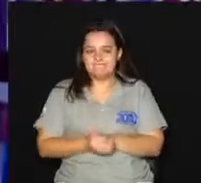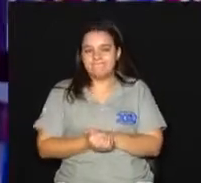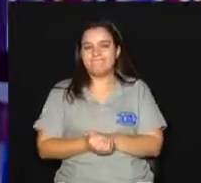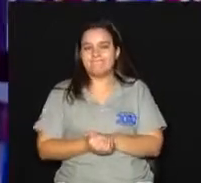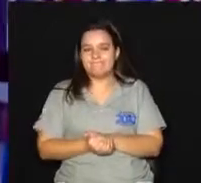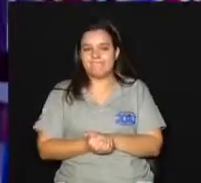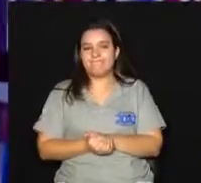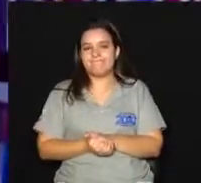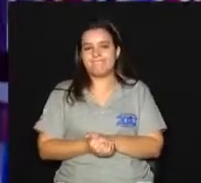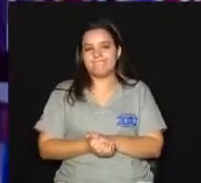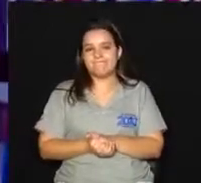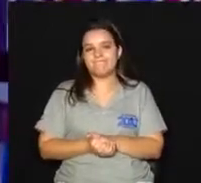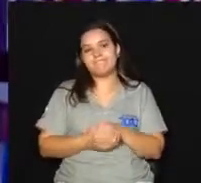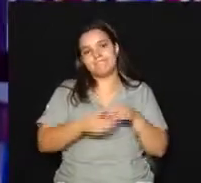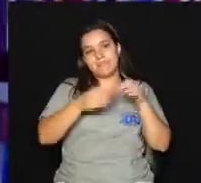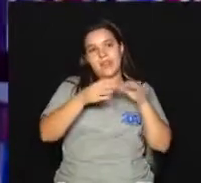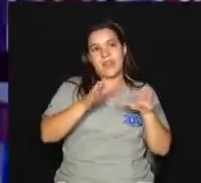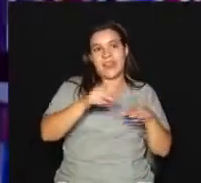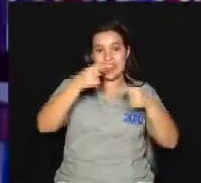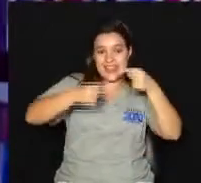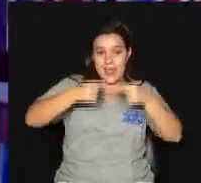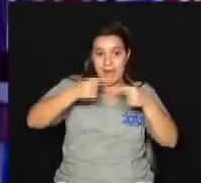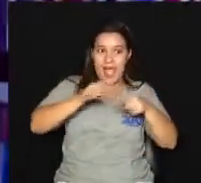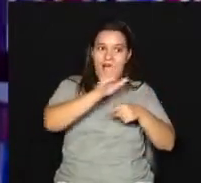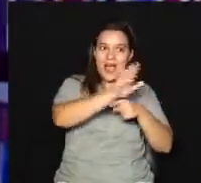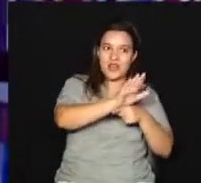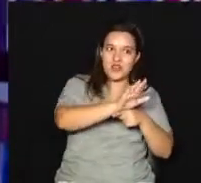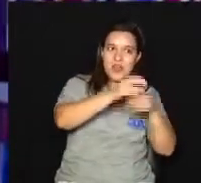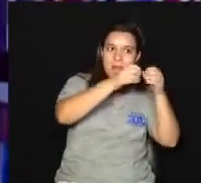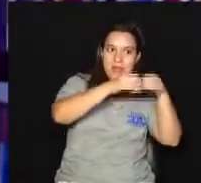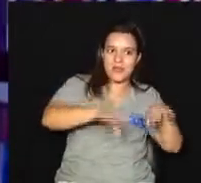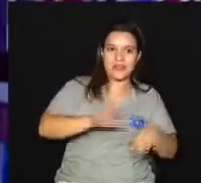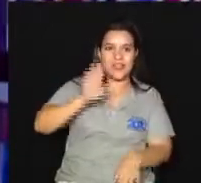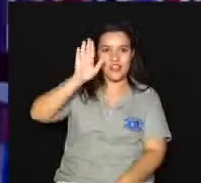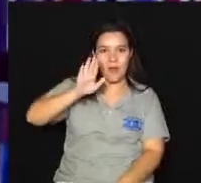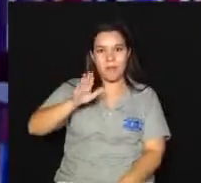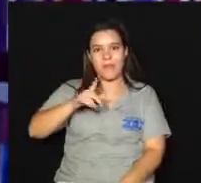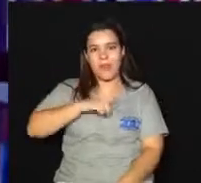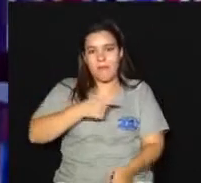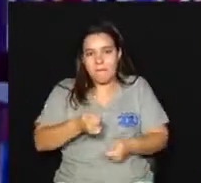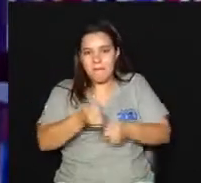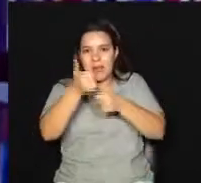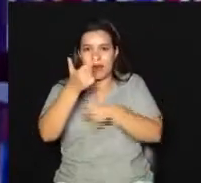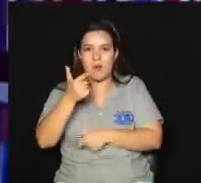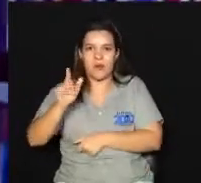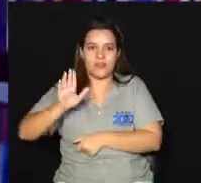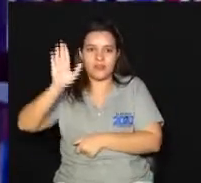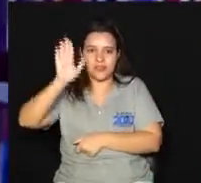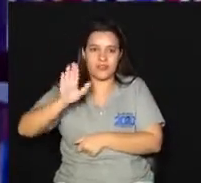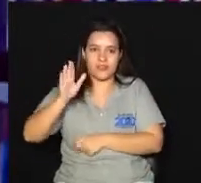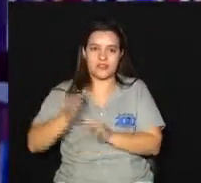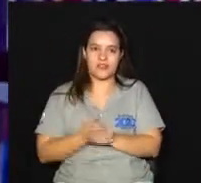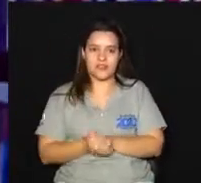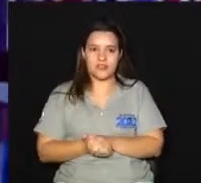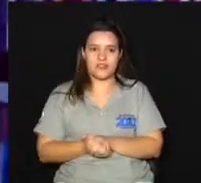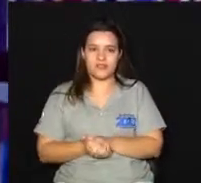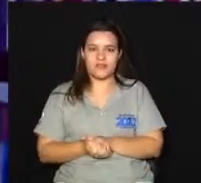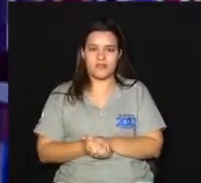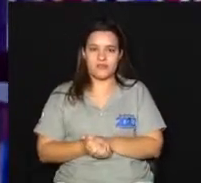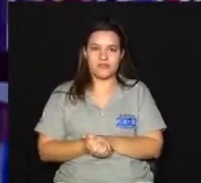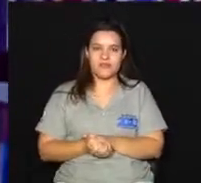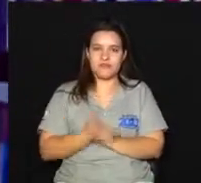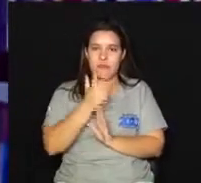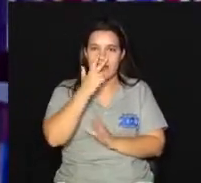gerando prejuízo para uns e benefício para outros. Não quer dizer também que aquele que ataca mais acaba se